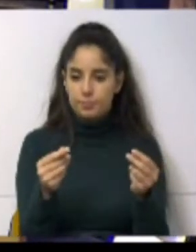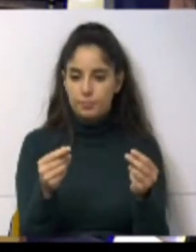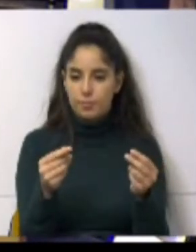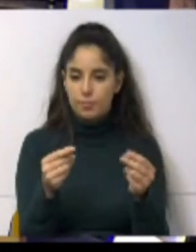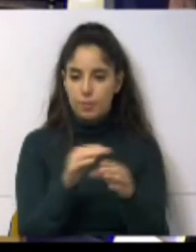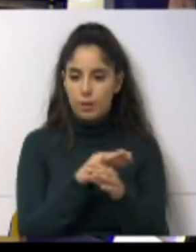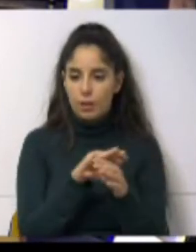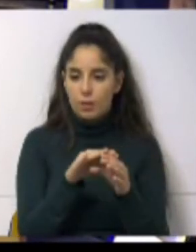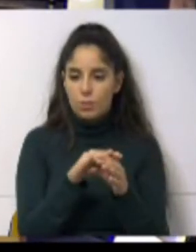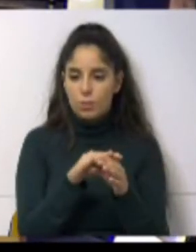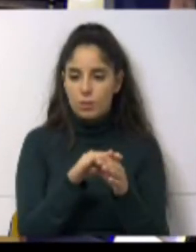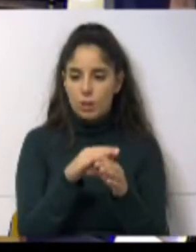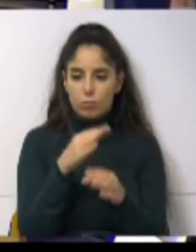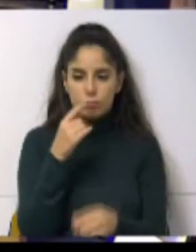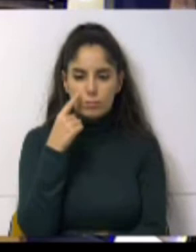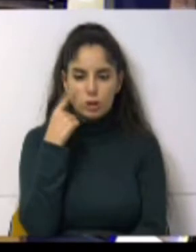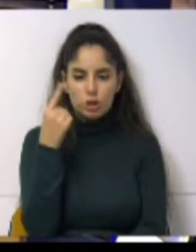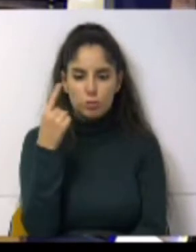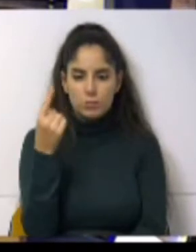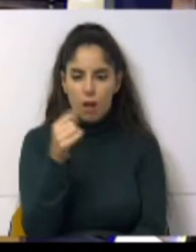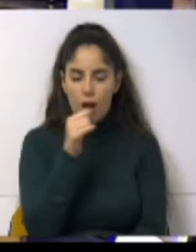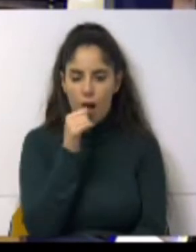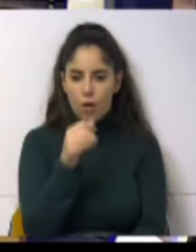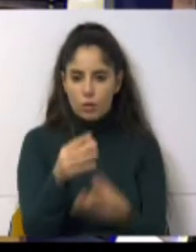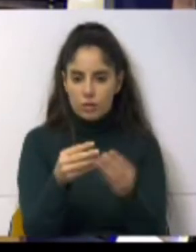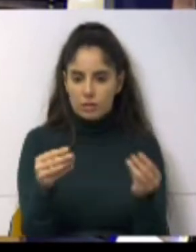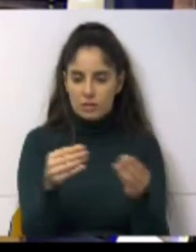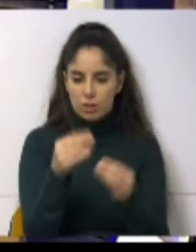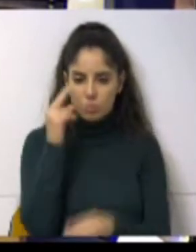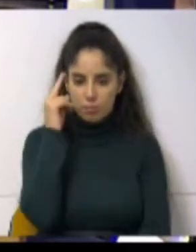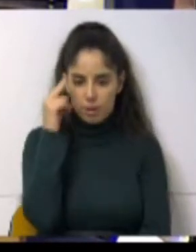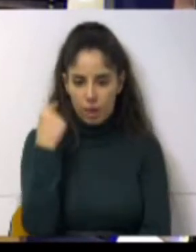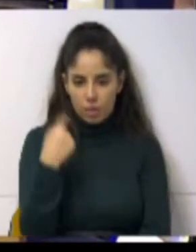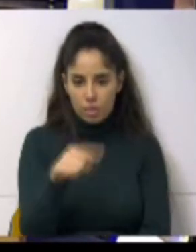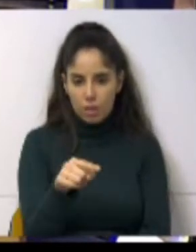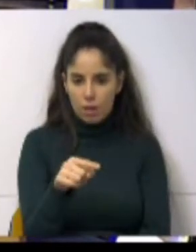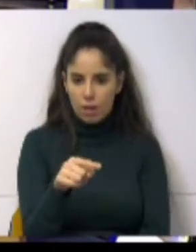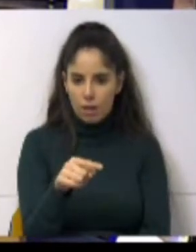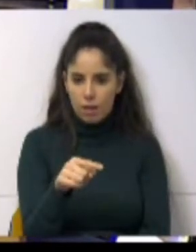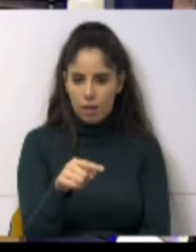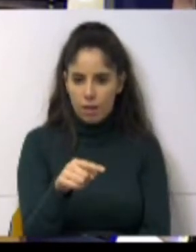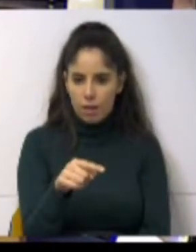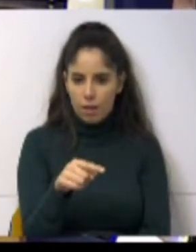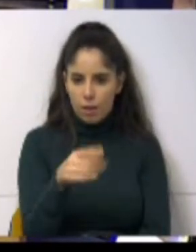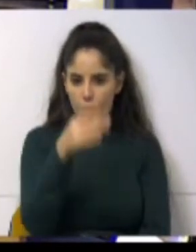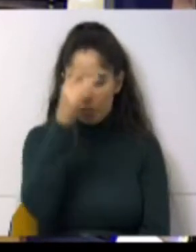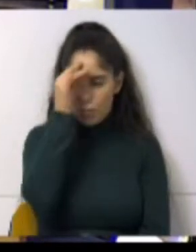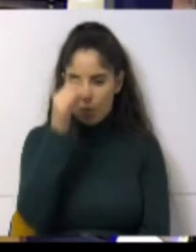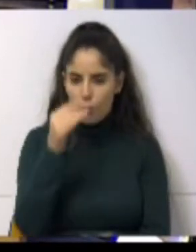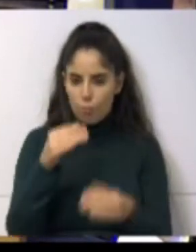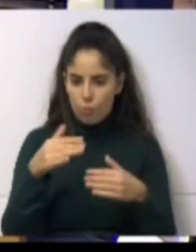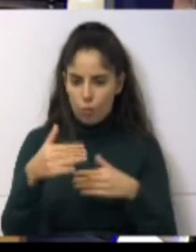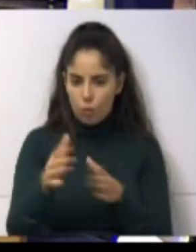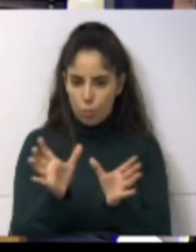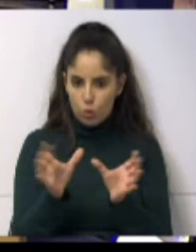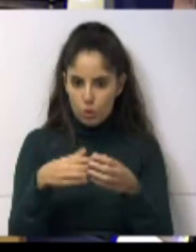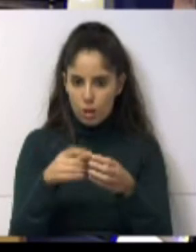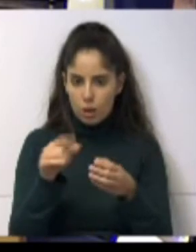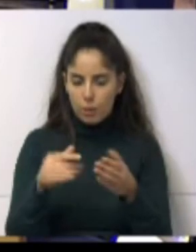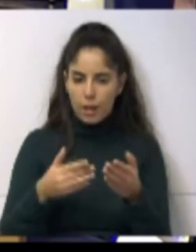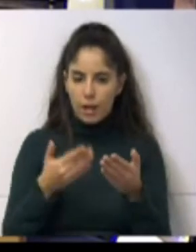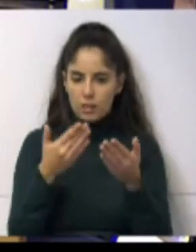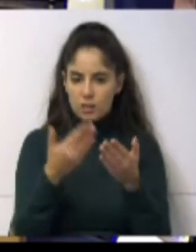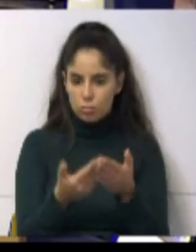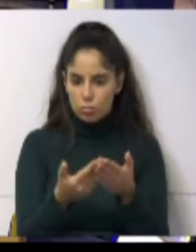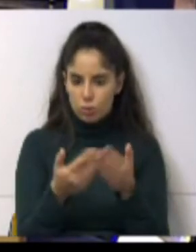caso singular, que é as águas e resíduos da Madeira dão parceiras sobre fundos comunitários e sobre candidaturas. E